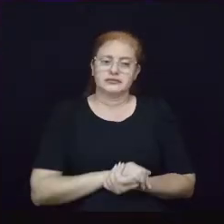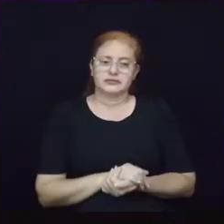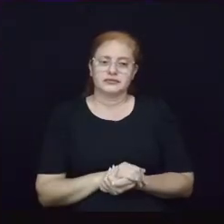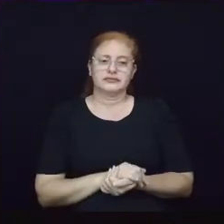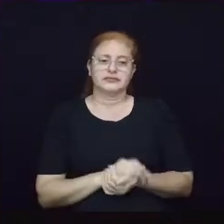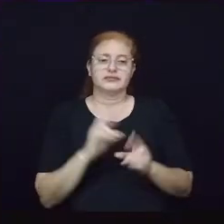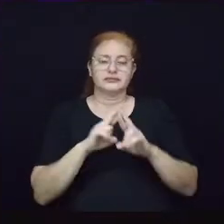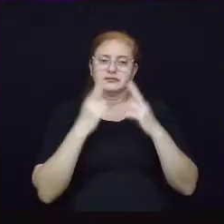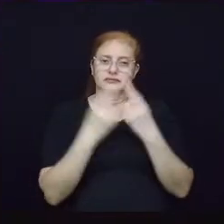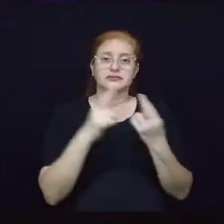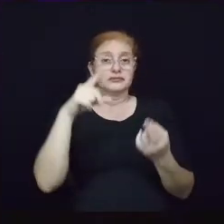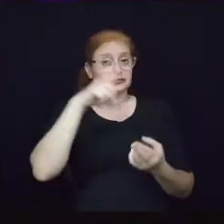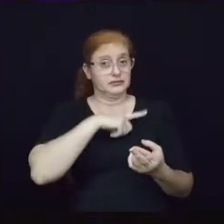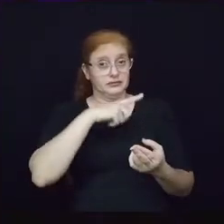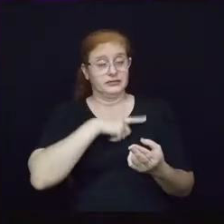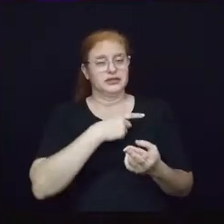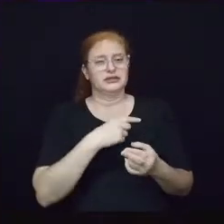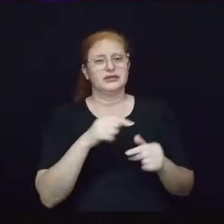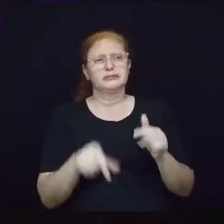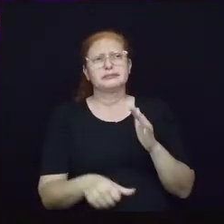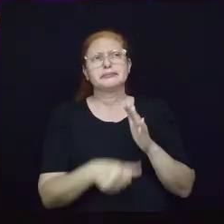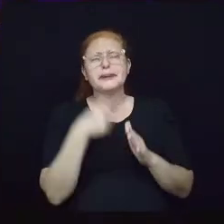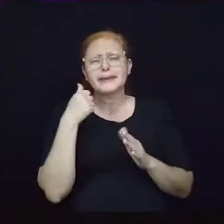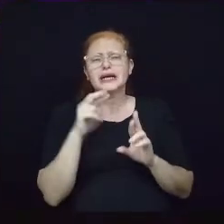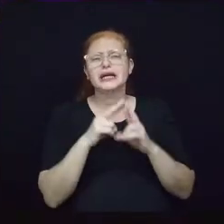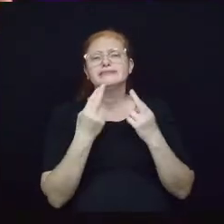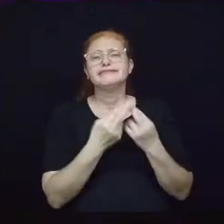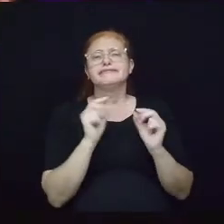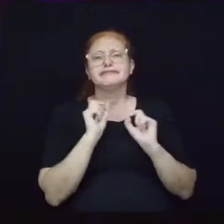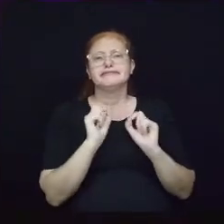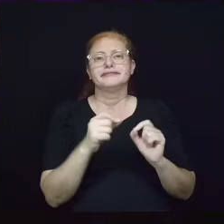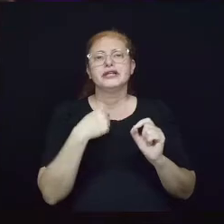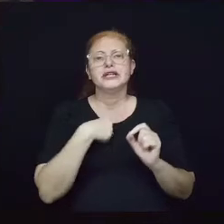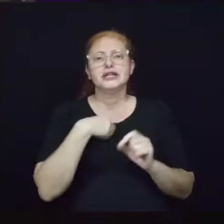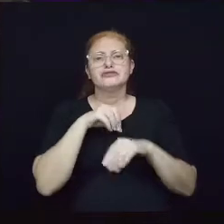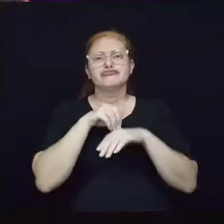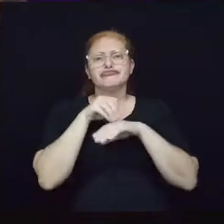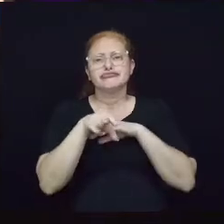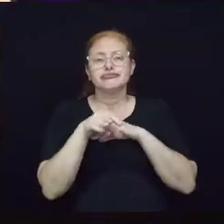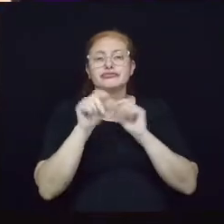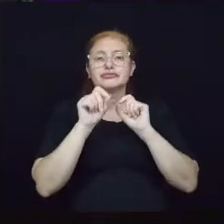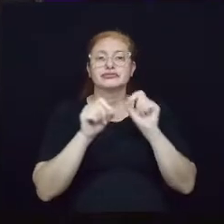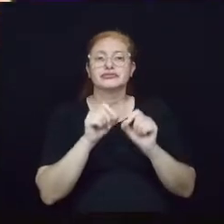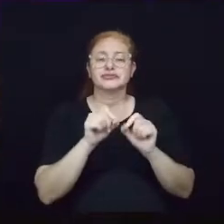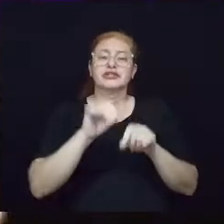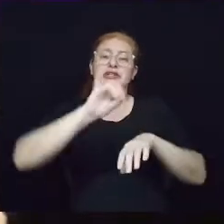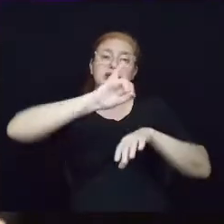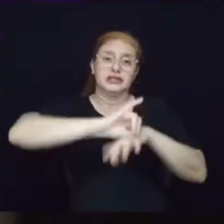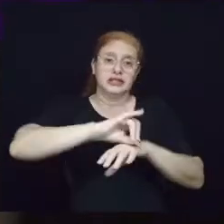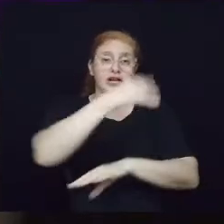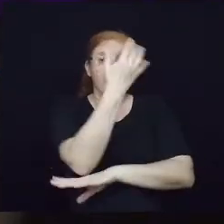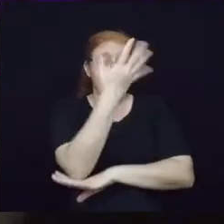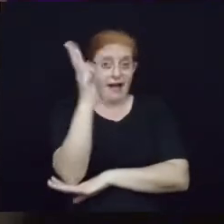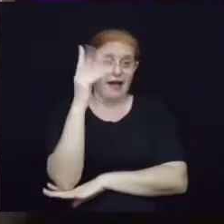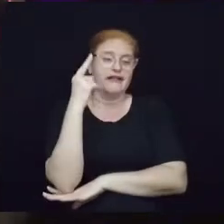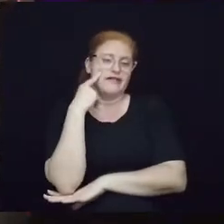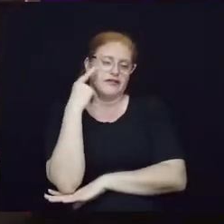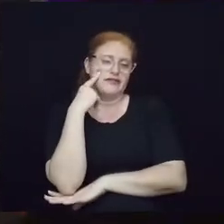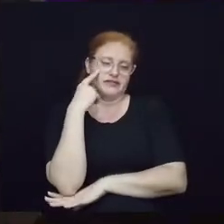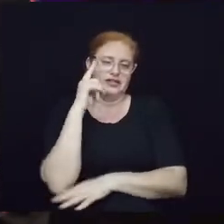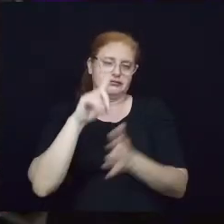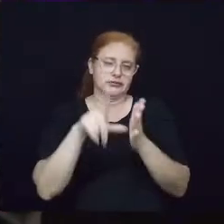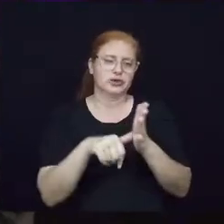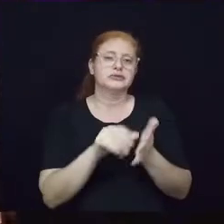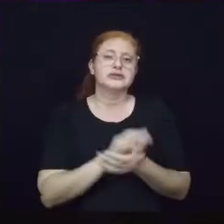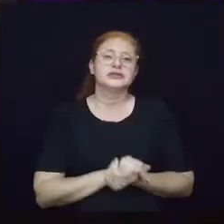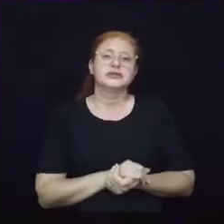na reunião que nós tivemos, acho que uma das primeiras, eu sugeri que a peça Árvore, que nós vamos ver daqui a